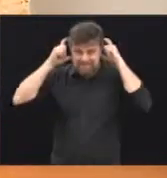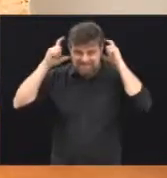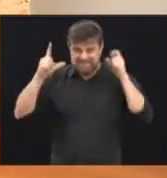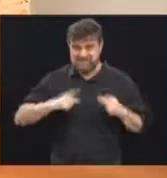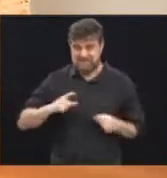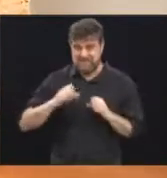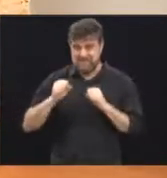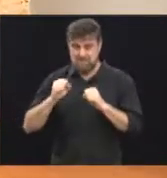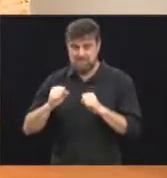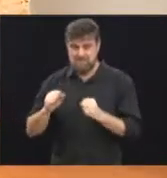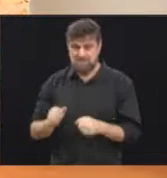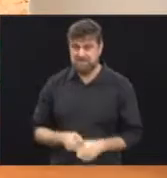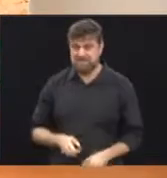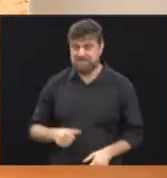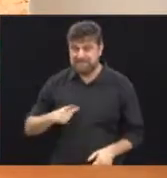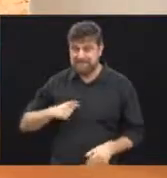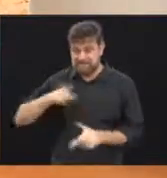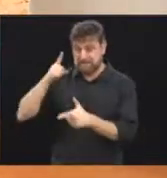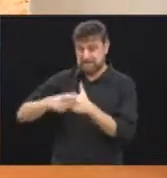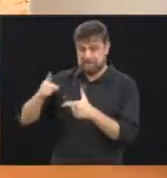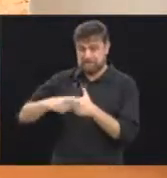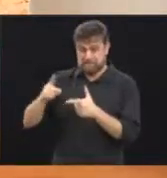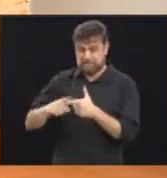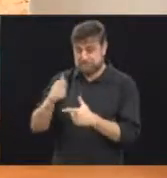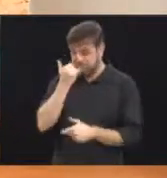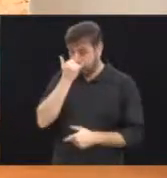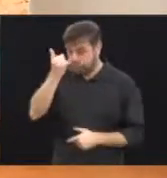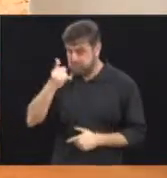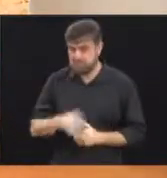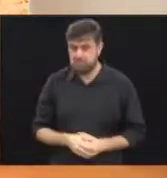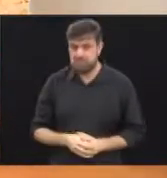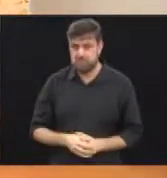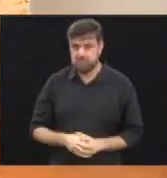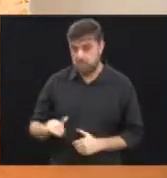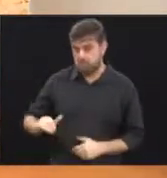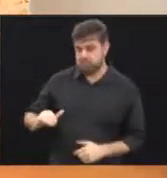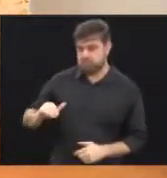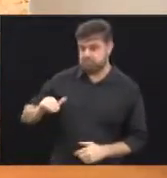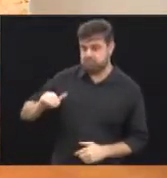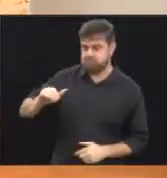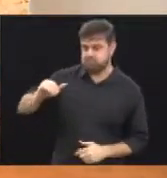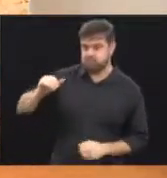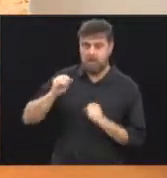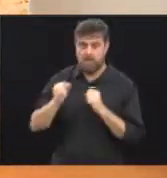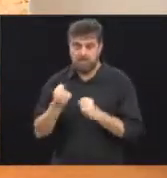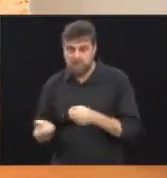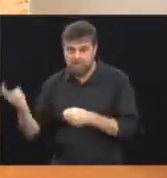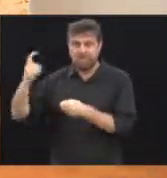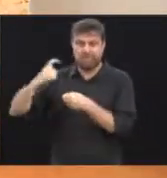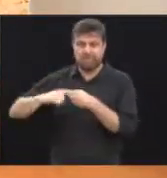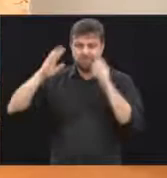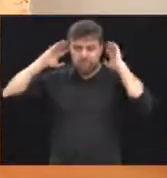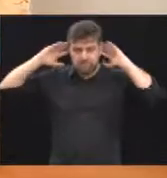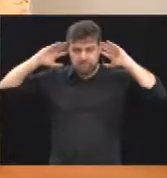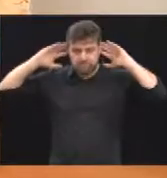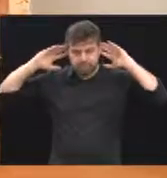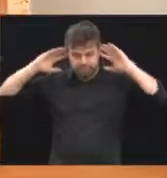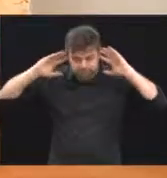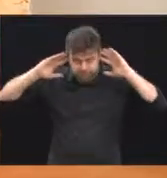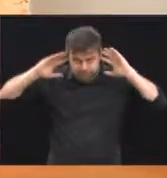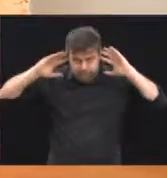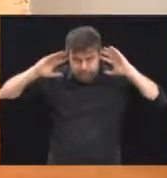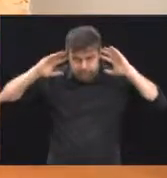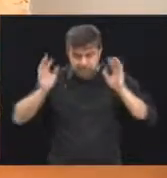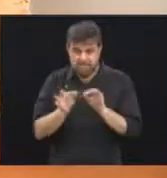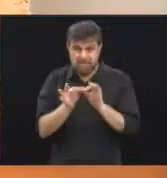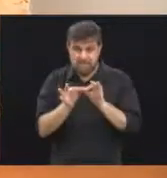tecido de memória. Então, quanto mais memória, mais a chance de ter recidiva ou de voltar a ter o problema. Então, é